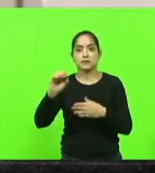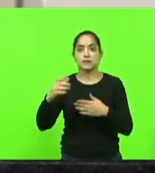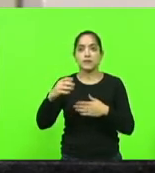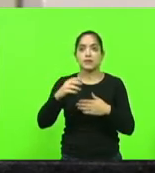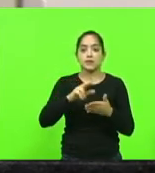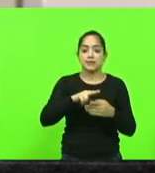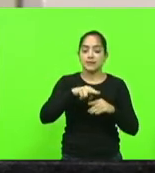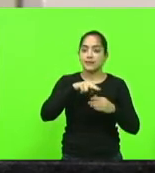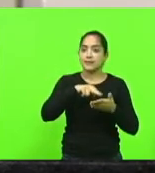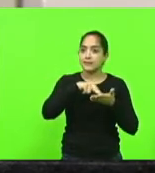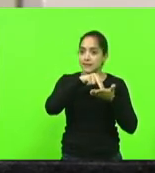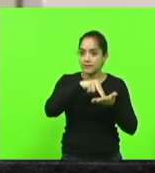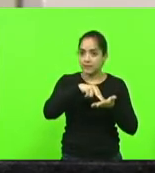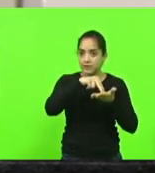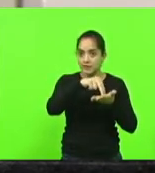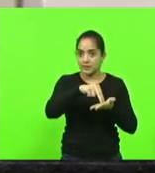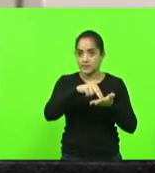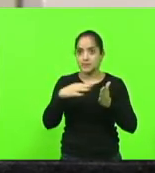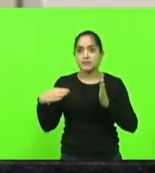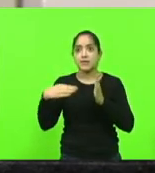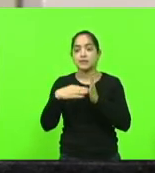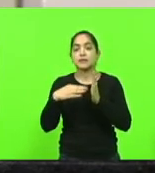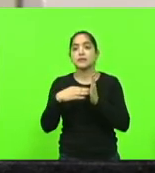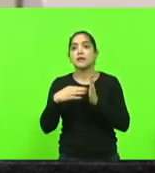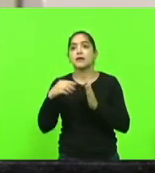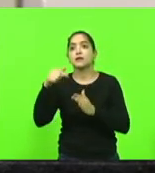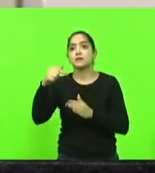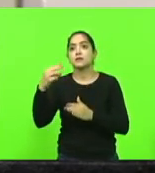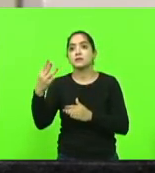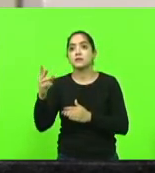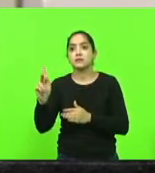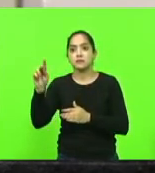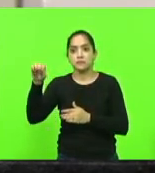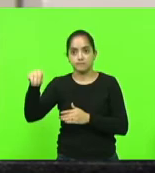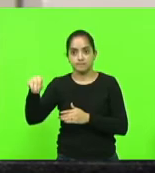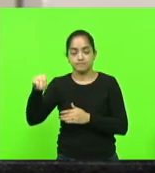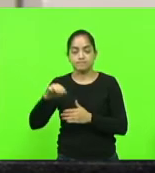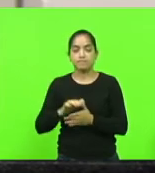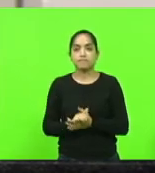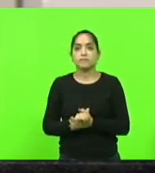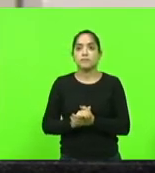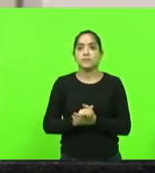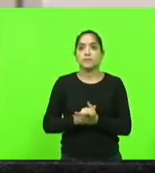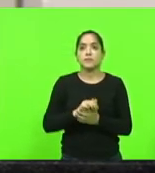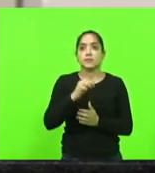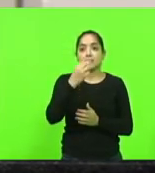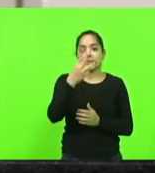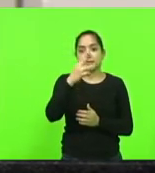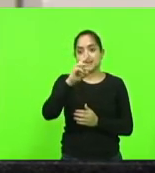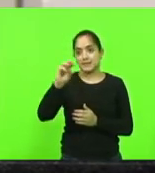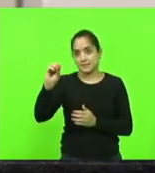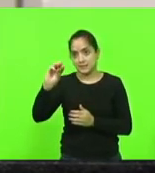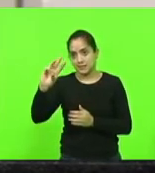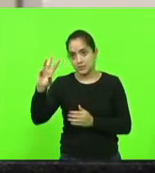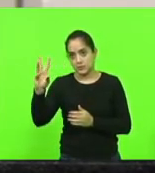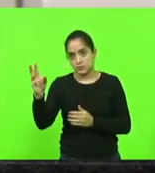Navegantes até o quilômetro 73 em Idaial. 300 milhões, deputado Zé